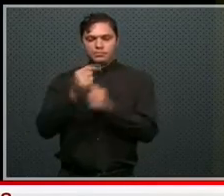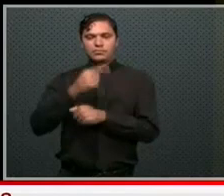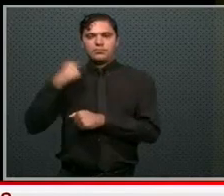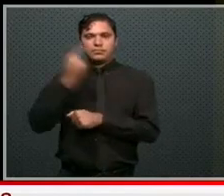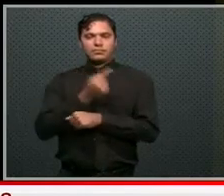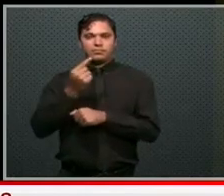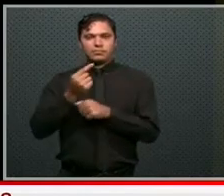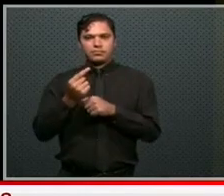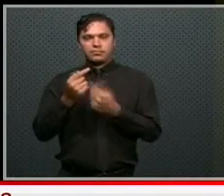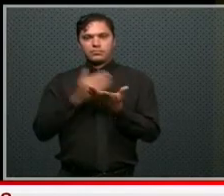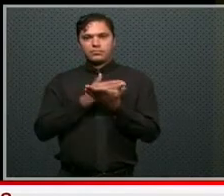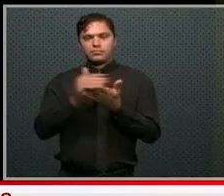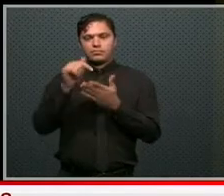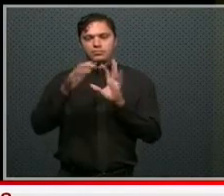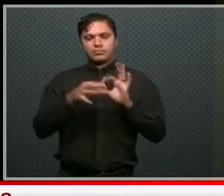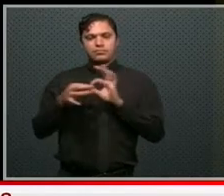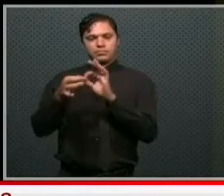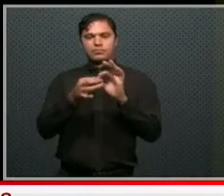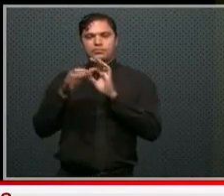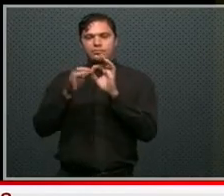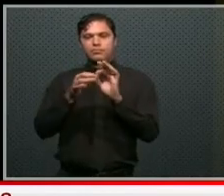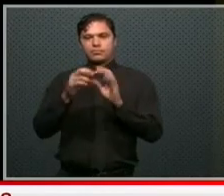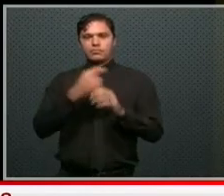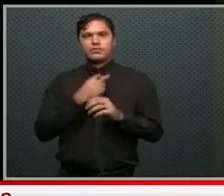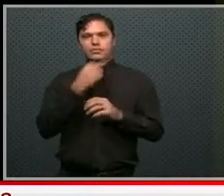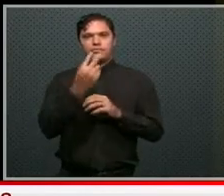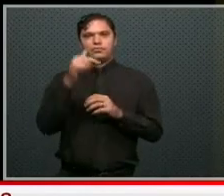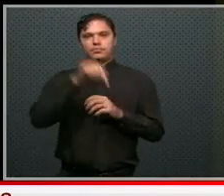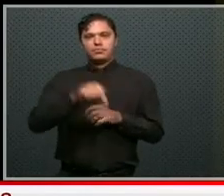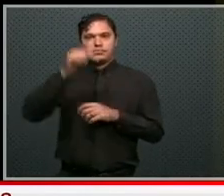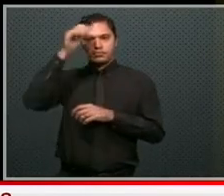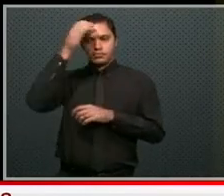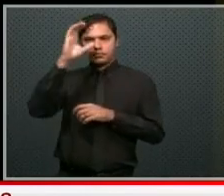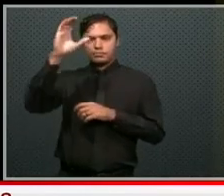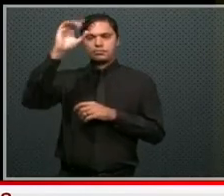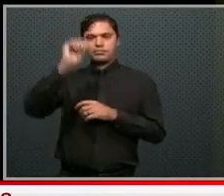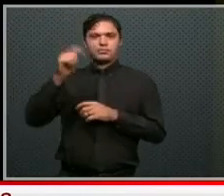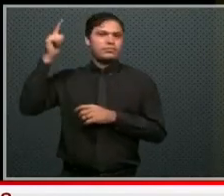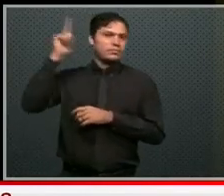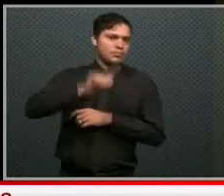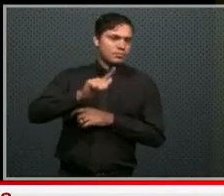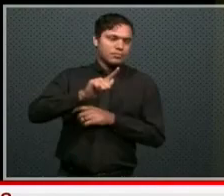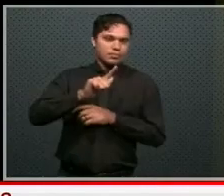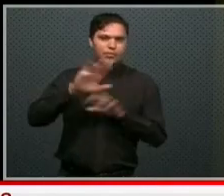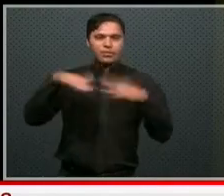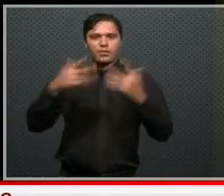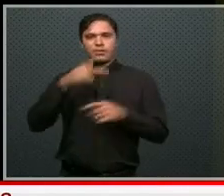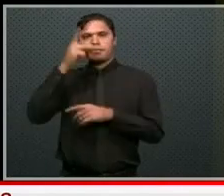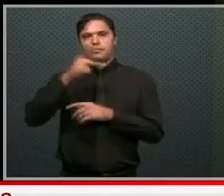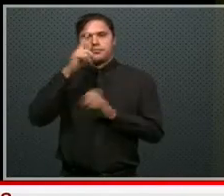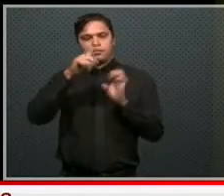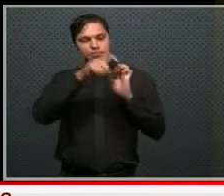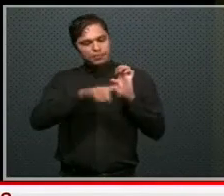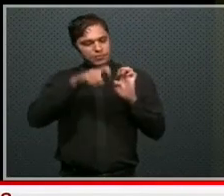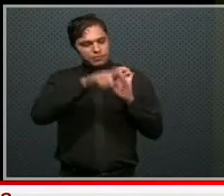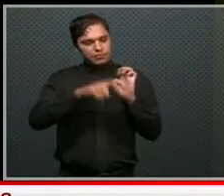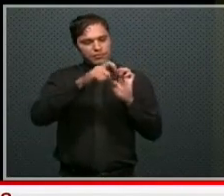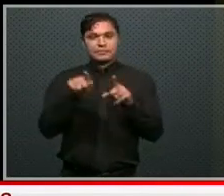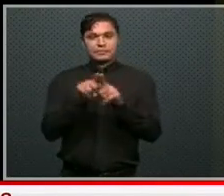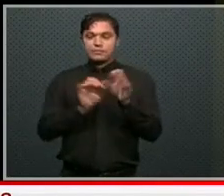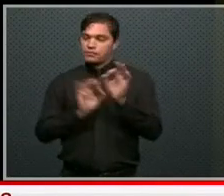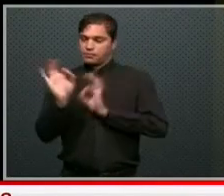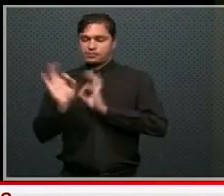unidos na nossa voz que a ciência ela venceu Então quando você fala Embrapa se fala em tecnologia